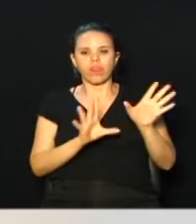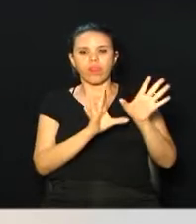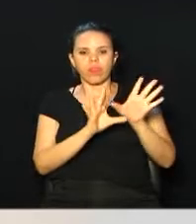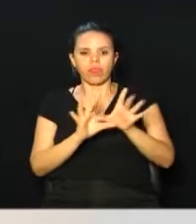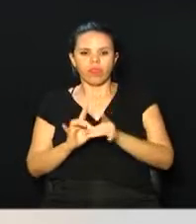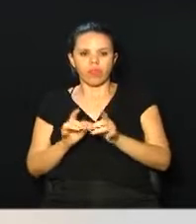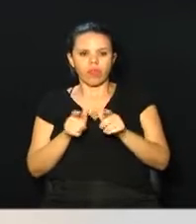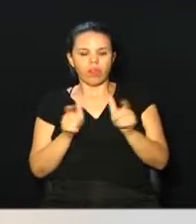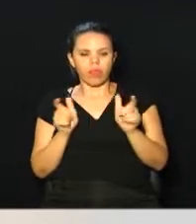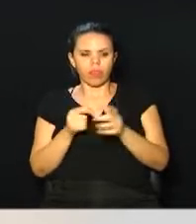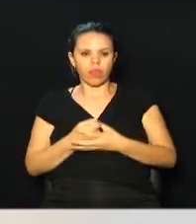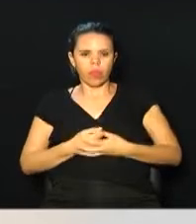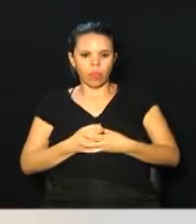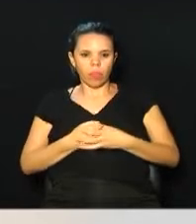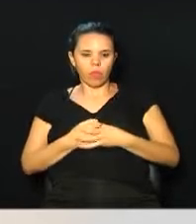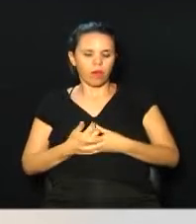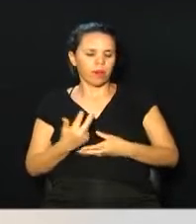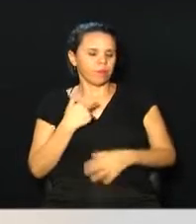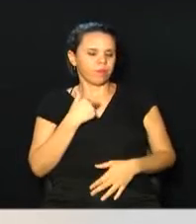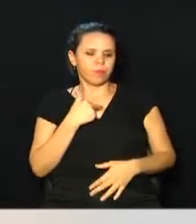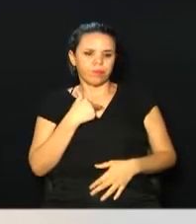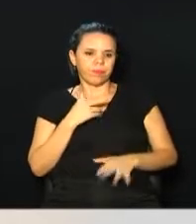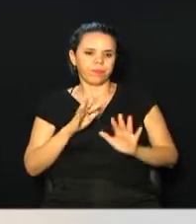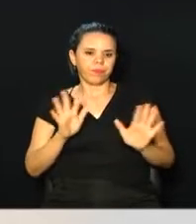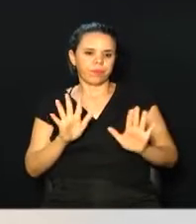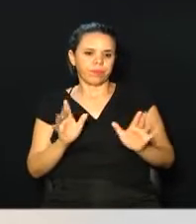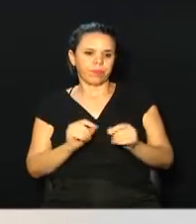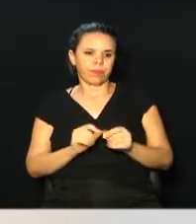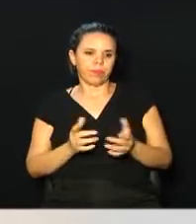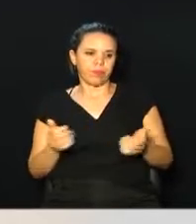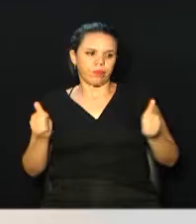maior. Não dá para não fazer.